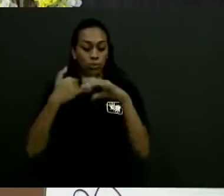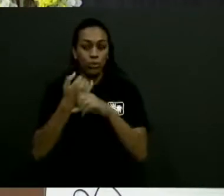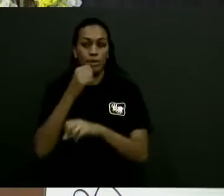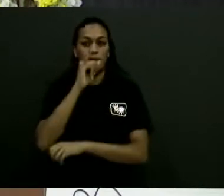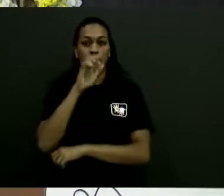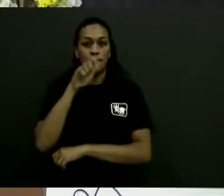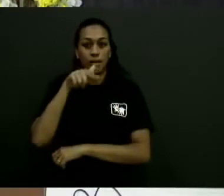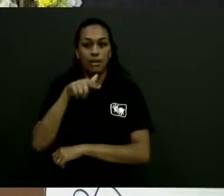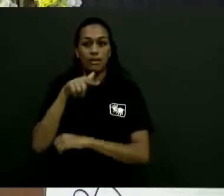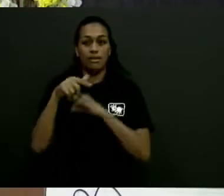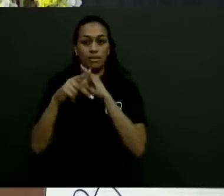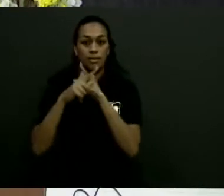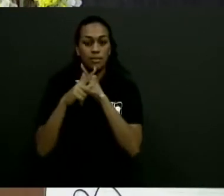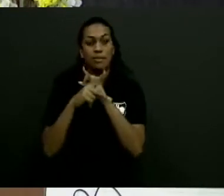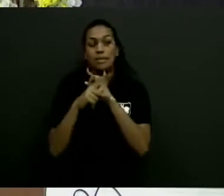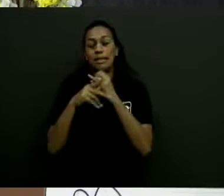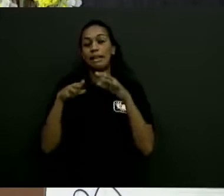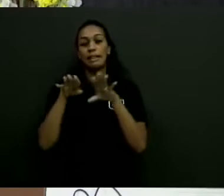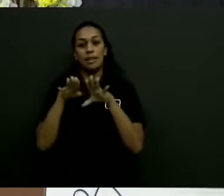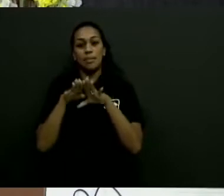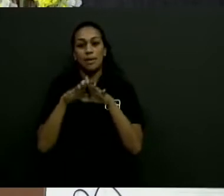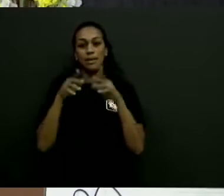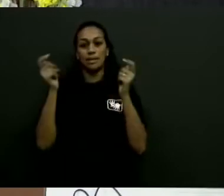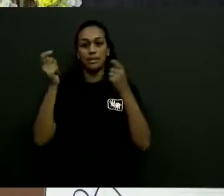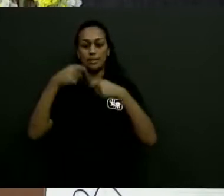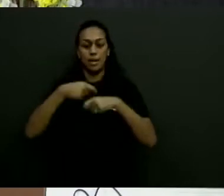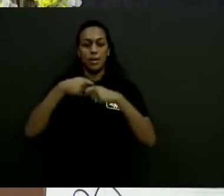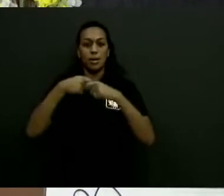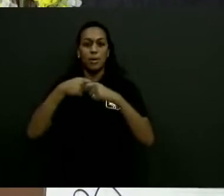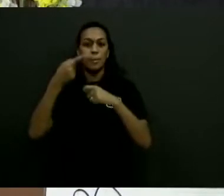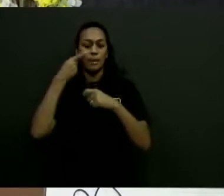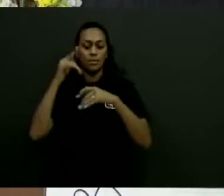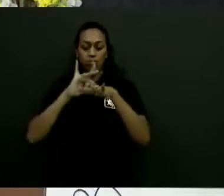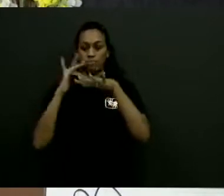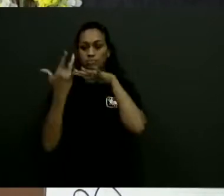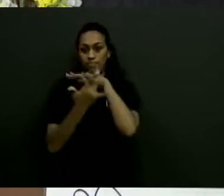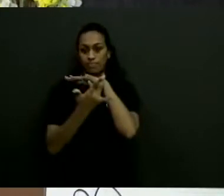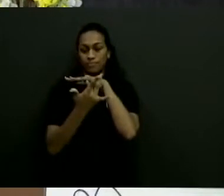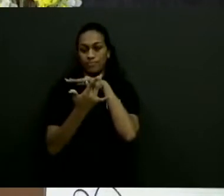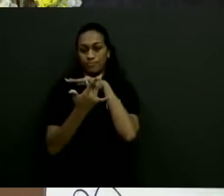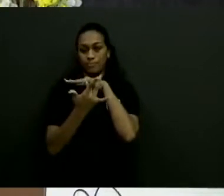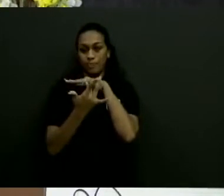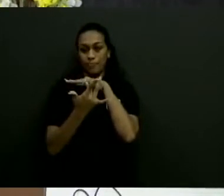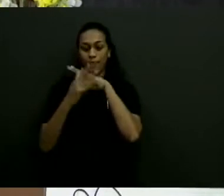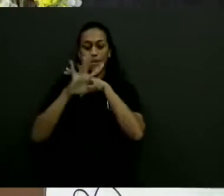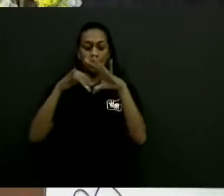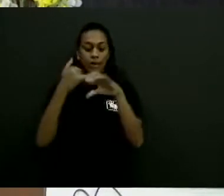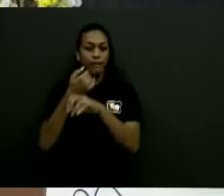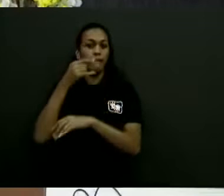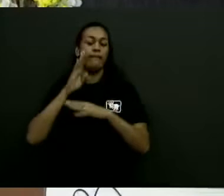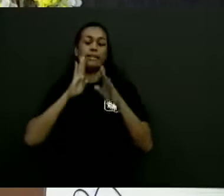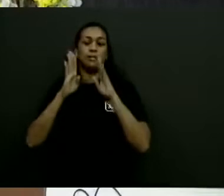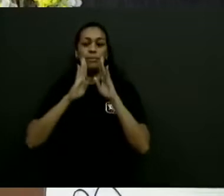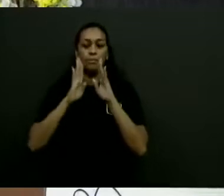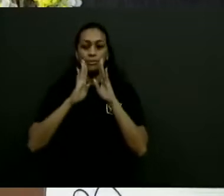Itaim Paulista, e você também pode nos acompanhar pelas nossas redes sociais, pelo YouTube, pelo